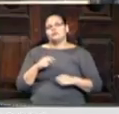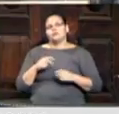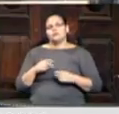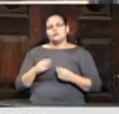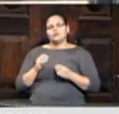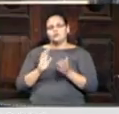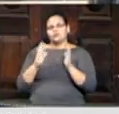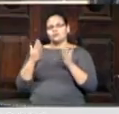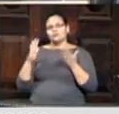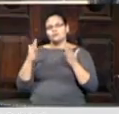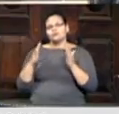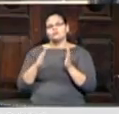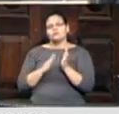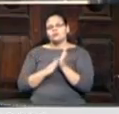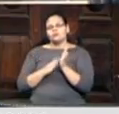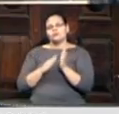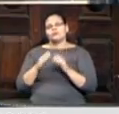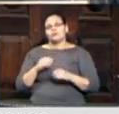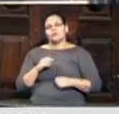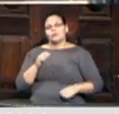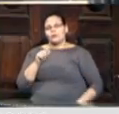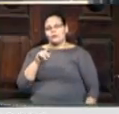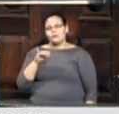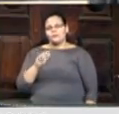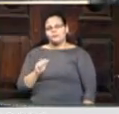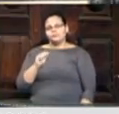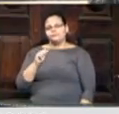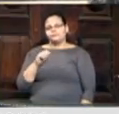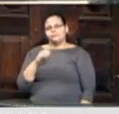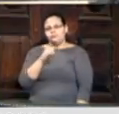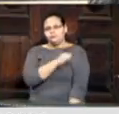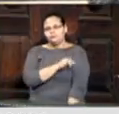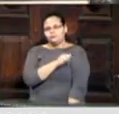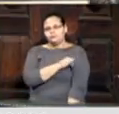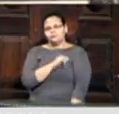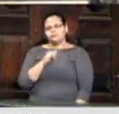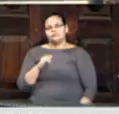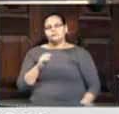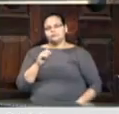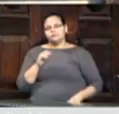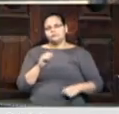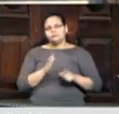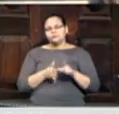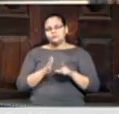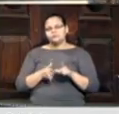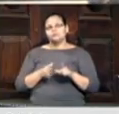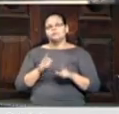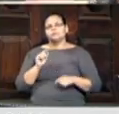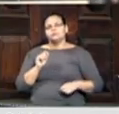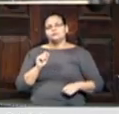e aplausos aos 90 anos da Academia Carioca de Letras, que foi